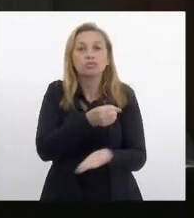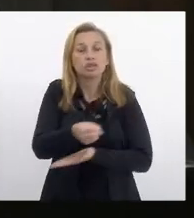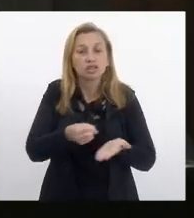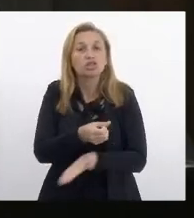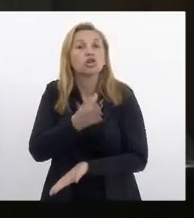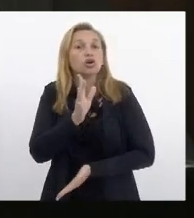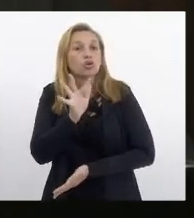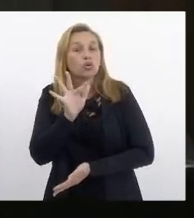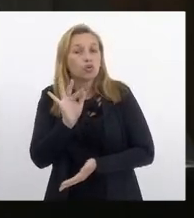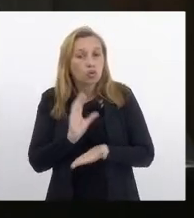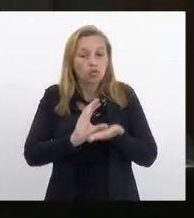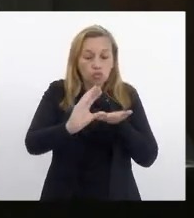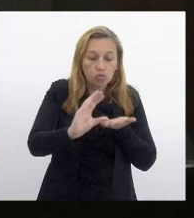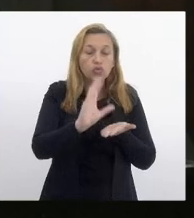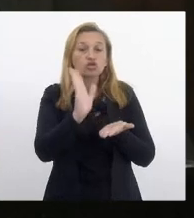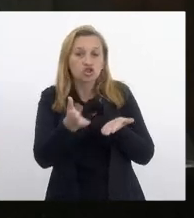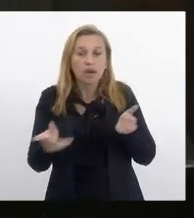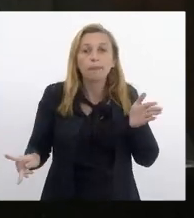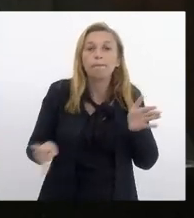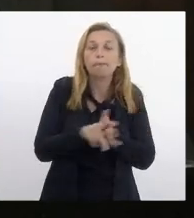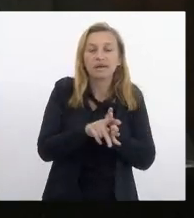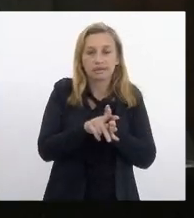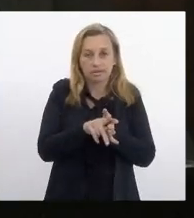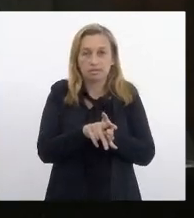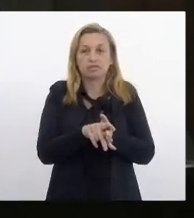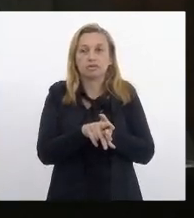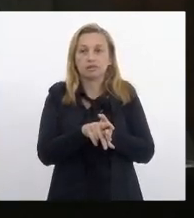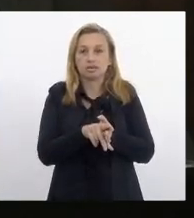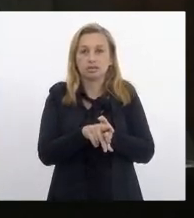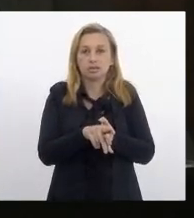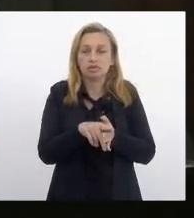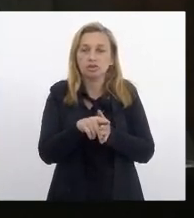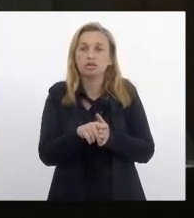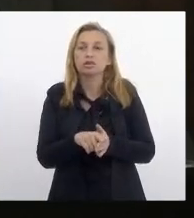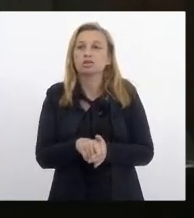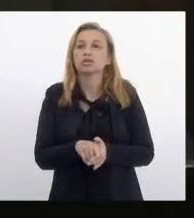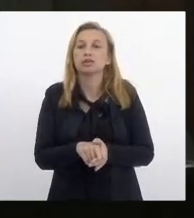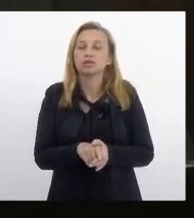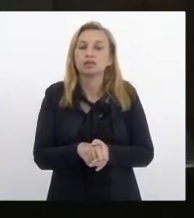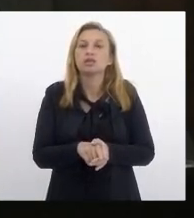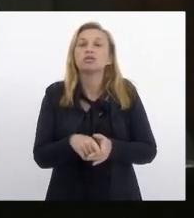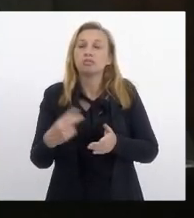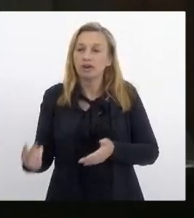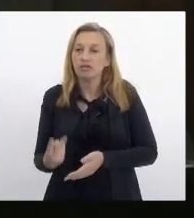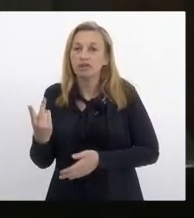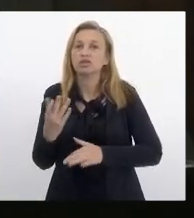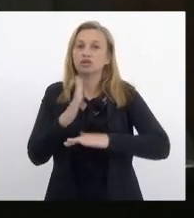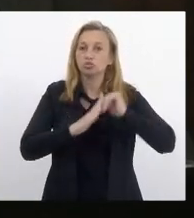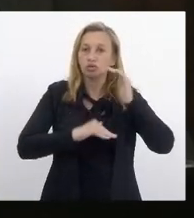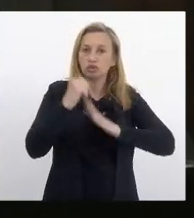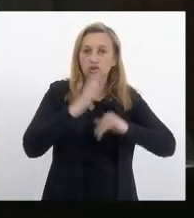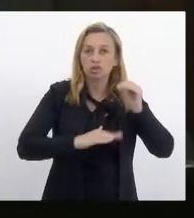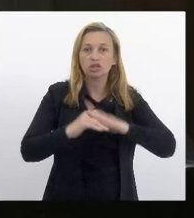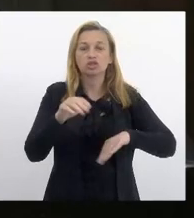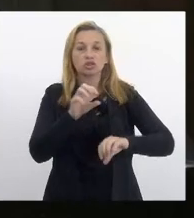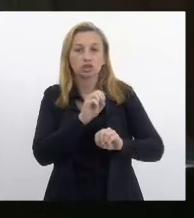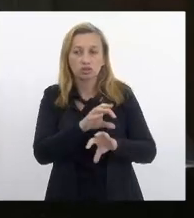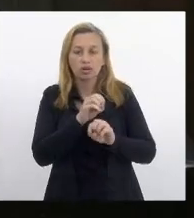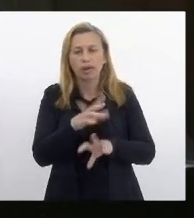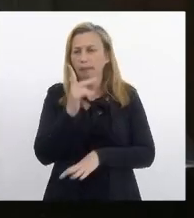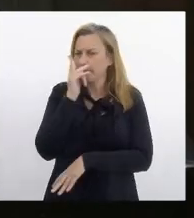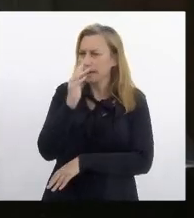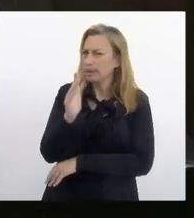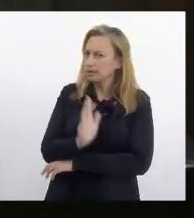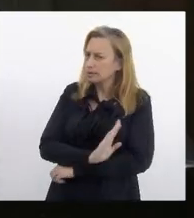já pertence. Os recursos desse fundo já são, em grande medida, para valorizar os profissionais da educação. Então, me